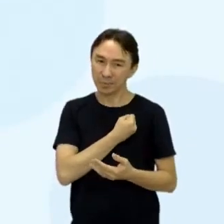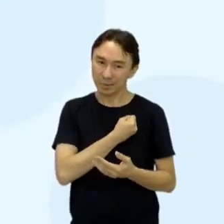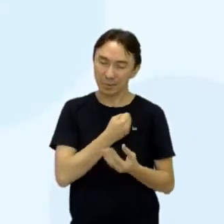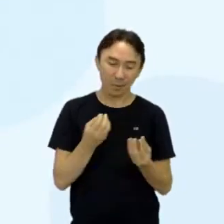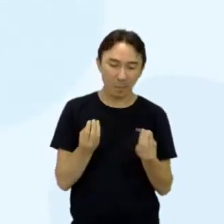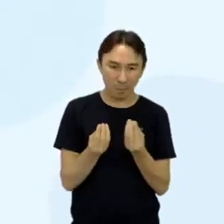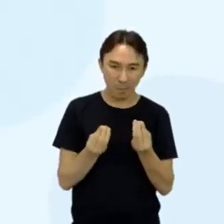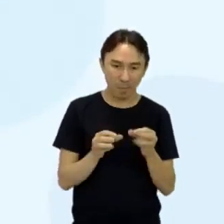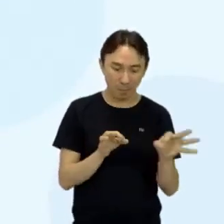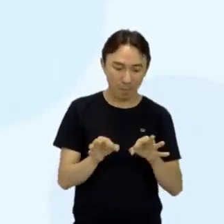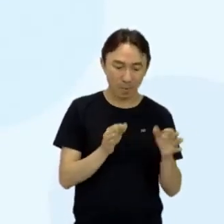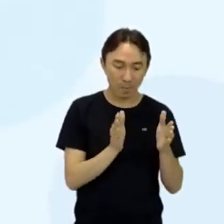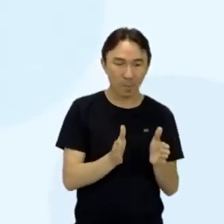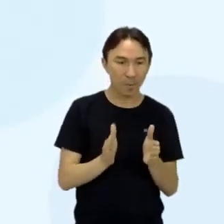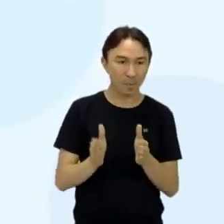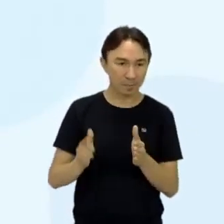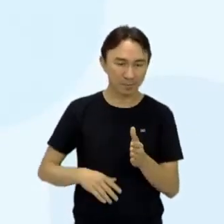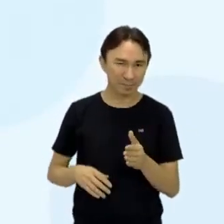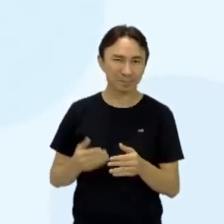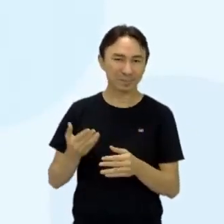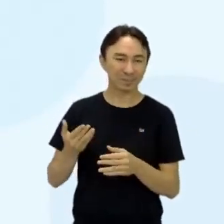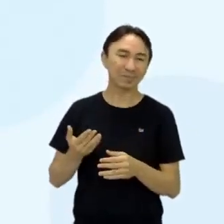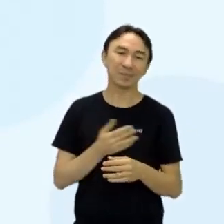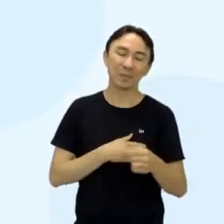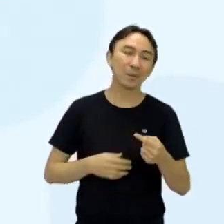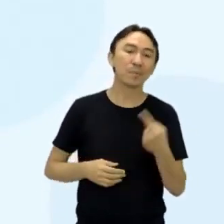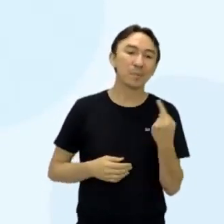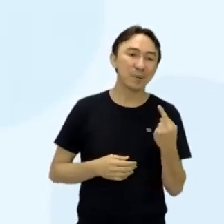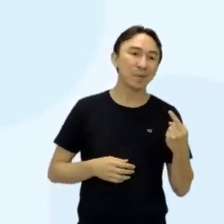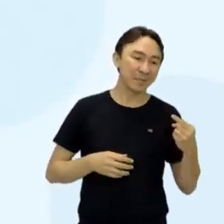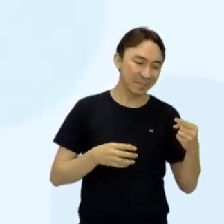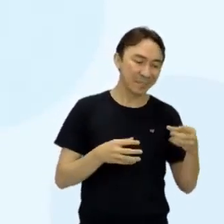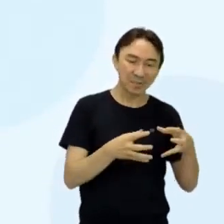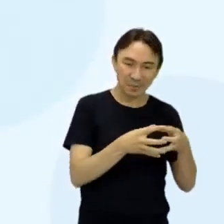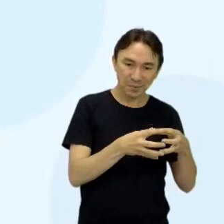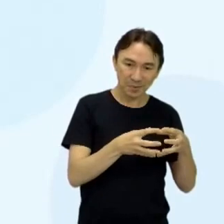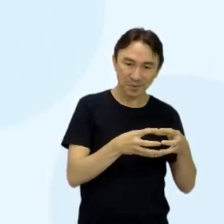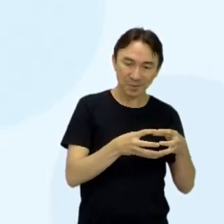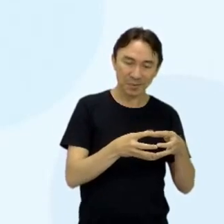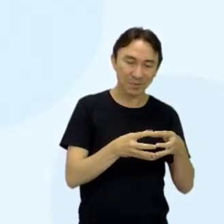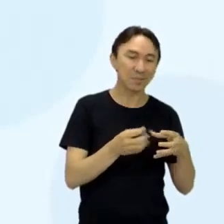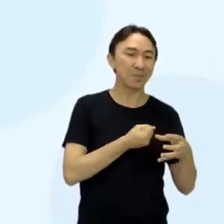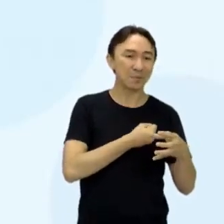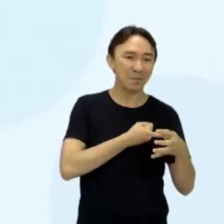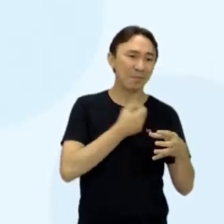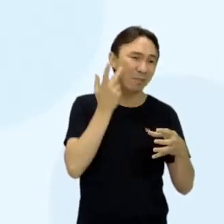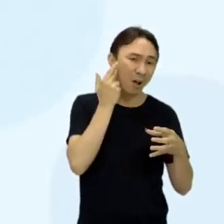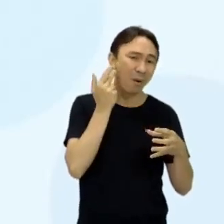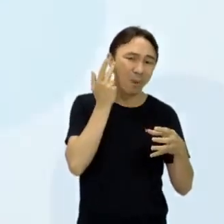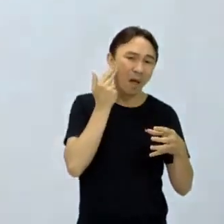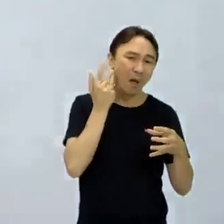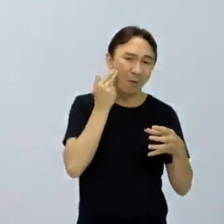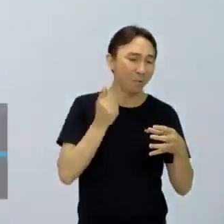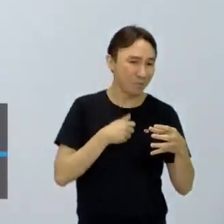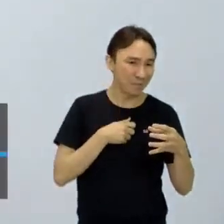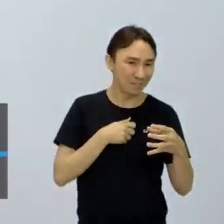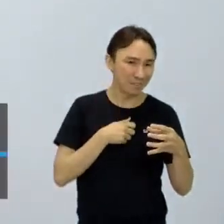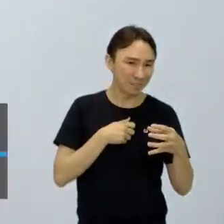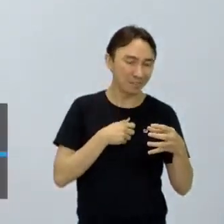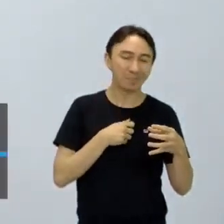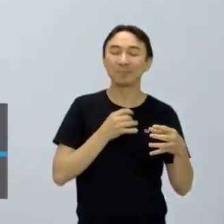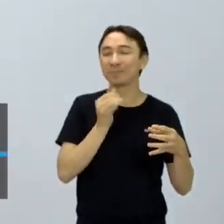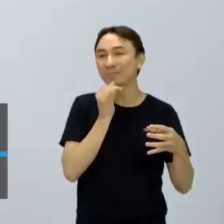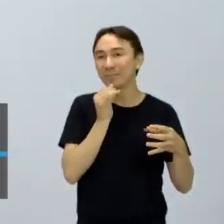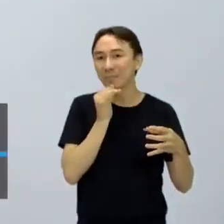quando é pequeno, a gente aprende os primeiros números, aí a gente chama de natural. Por que natural? Porque eles são natos mesmo. Se eu disser para você, pense